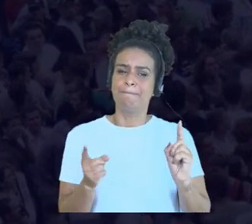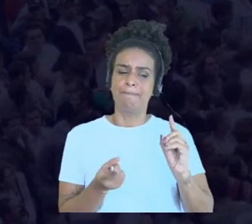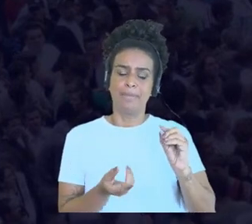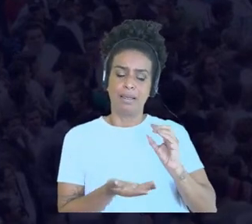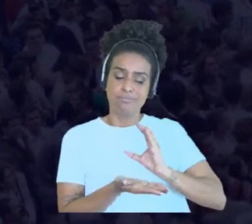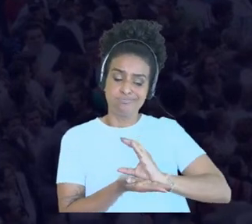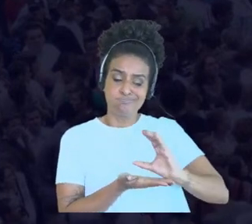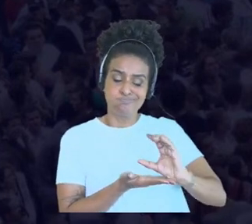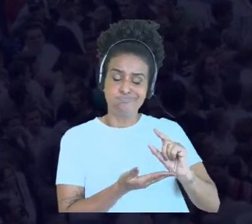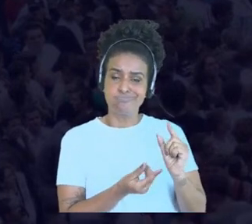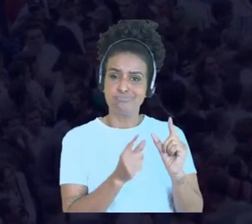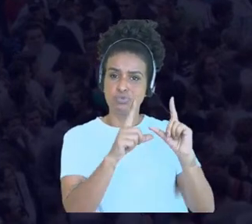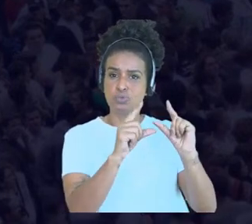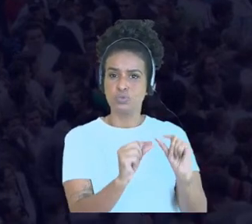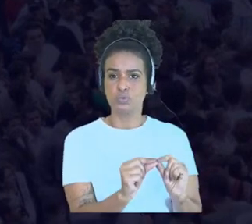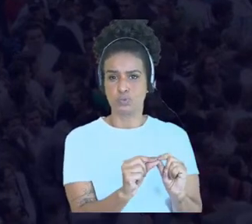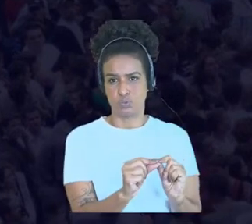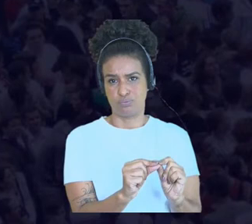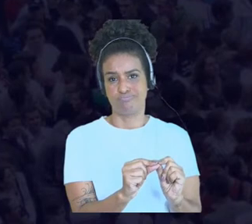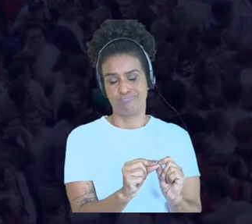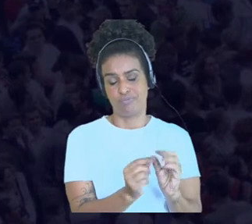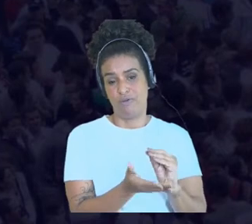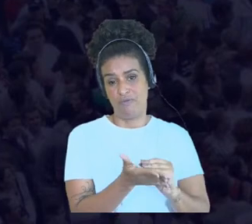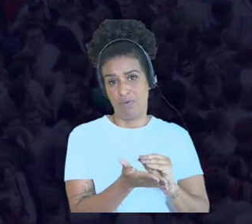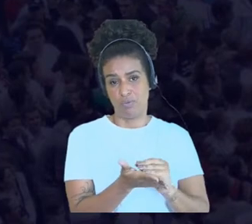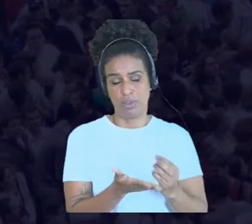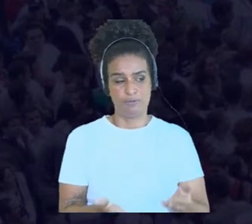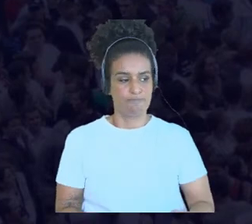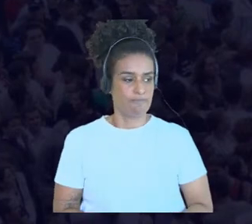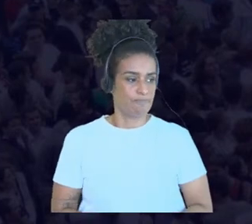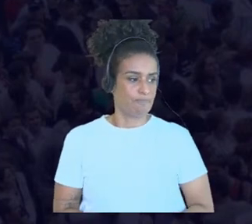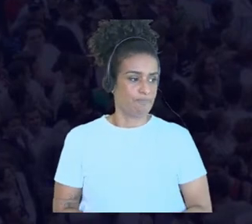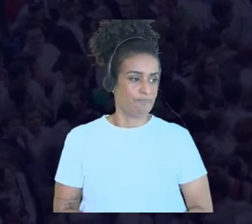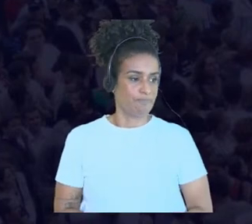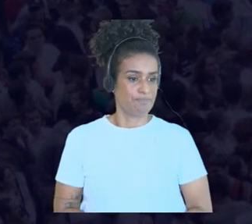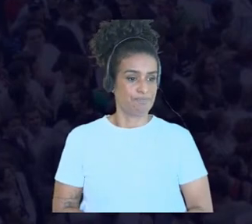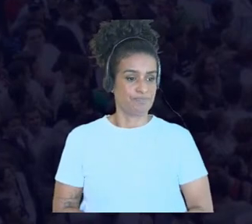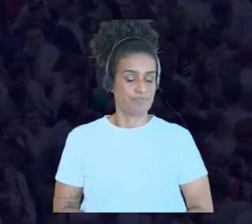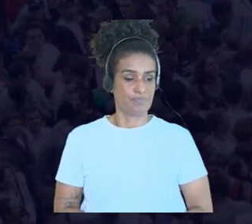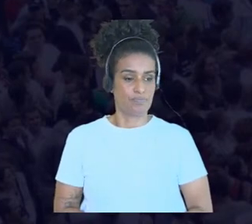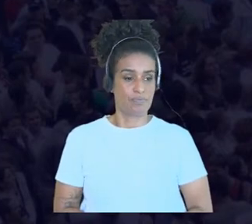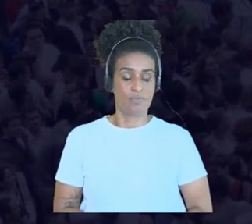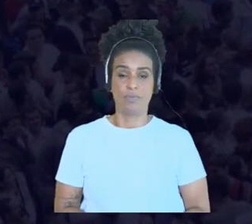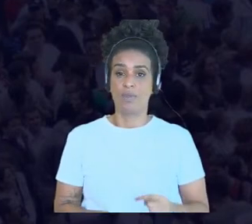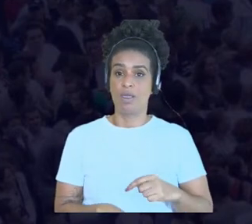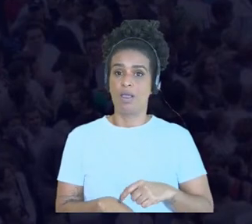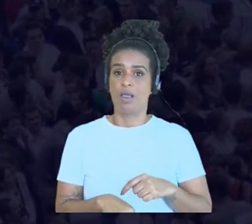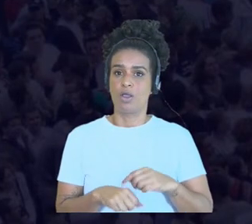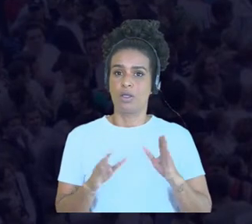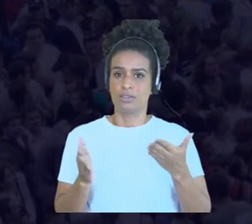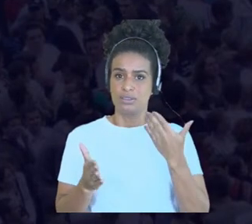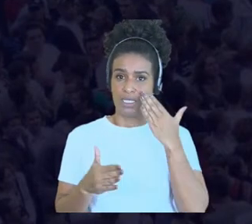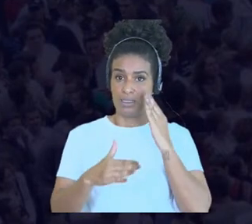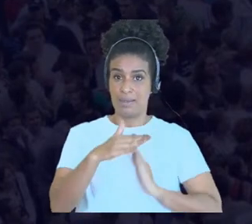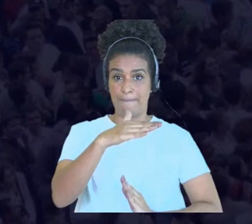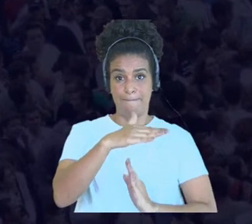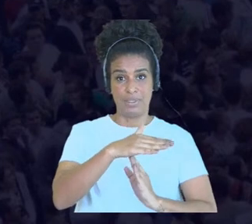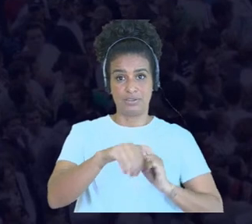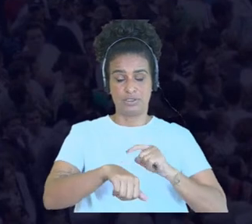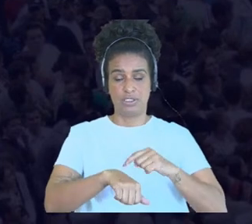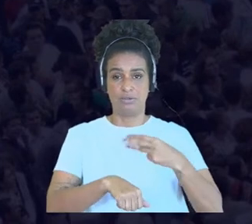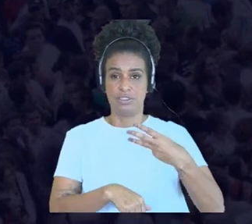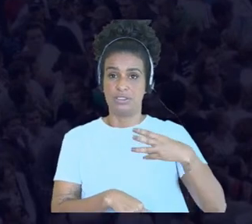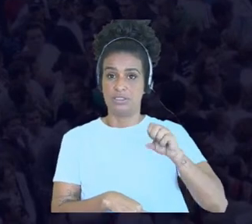essa dimensão do recurso. Mais duas vezes, por favor. E agora eu sei que eu já passei do meu tempo, eu vou falar mais